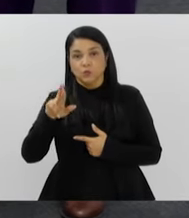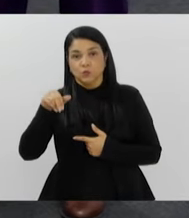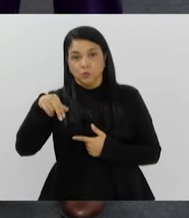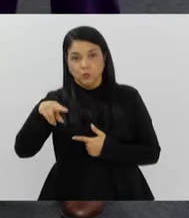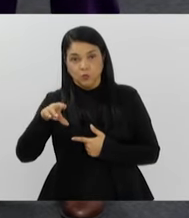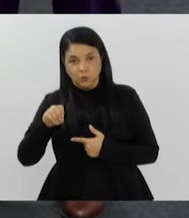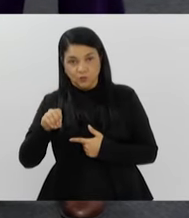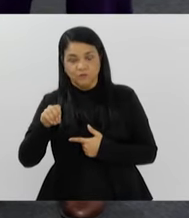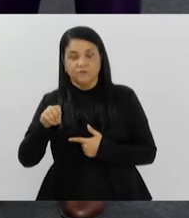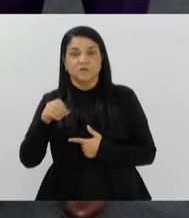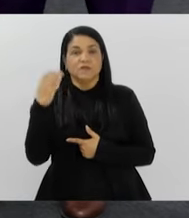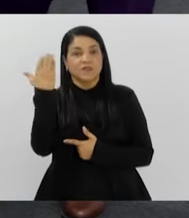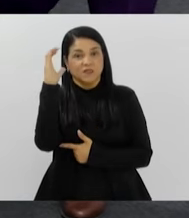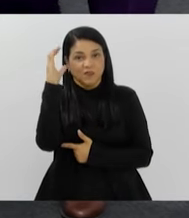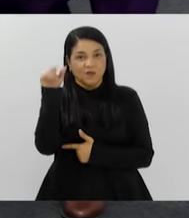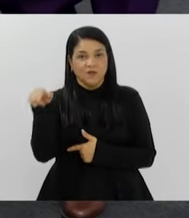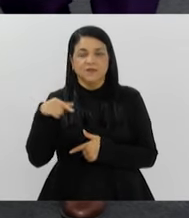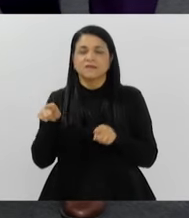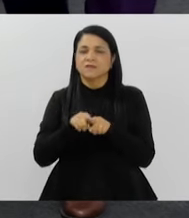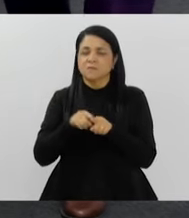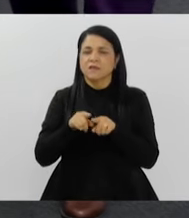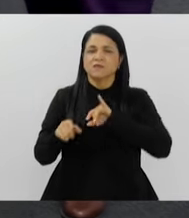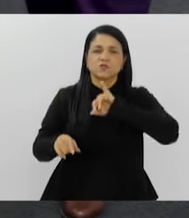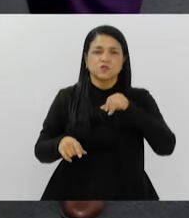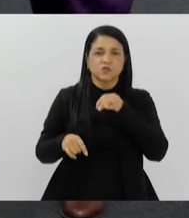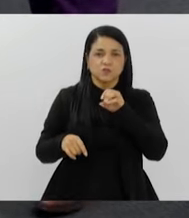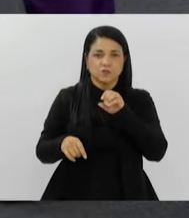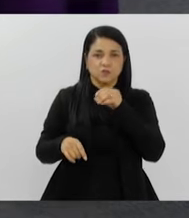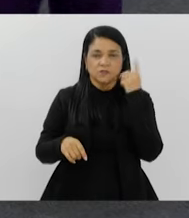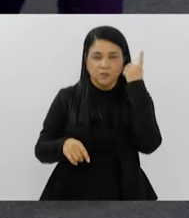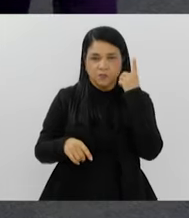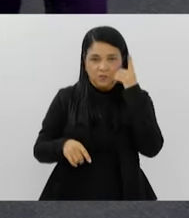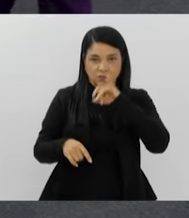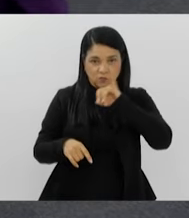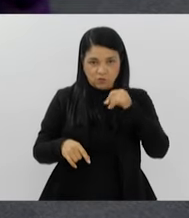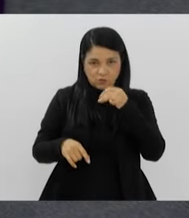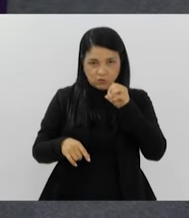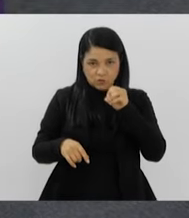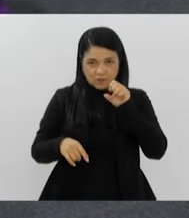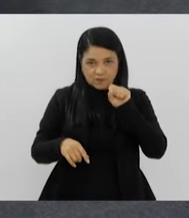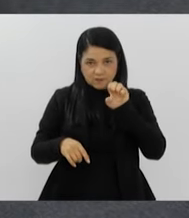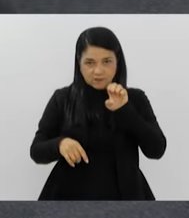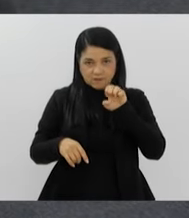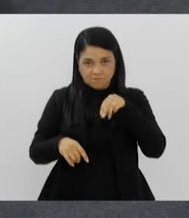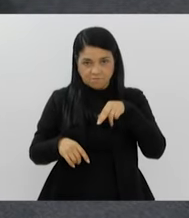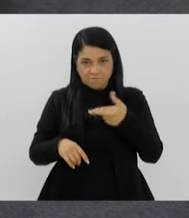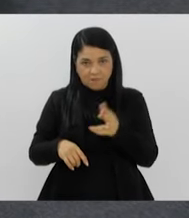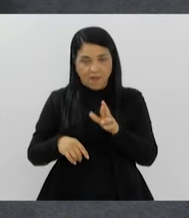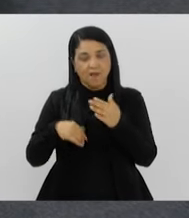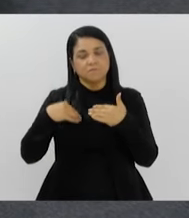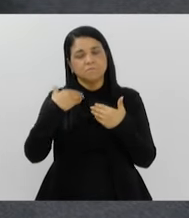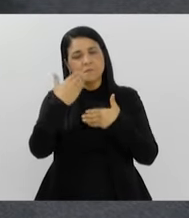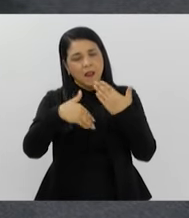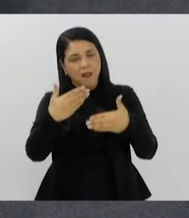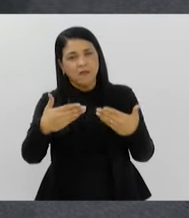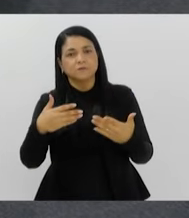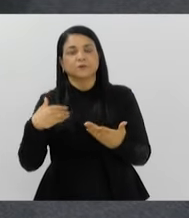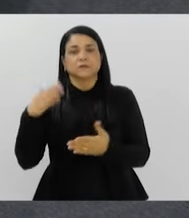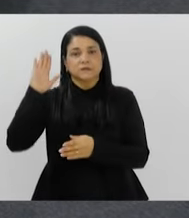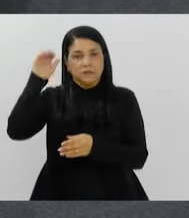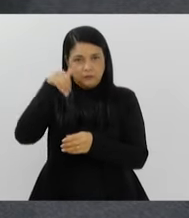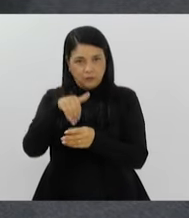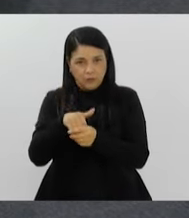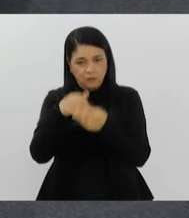o deputado Josemar com questões outras do processo eleitoral. Era